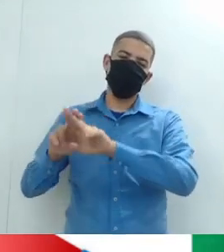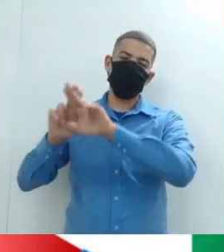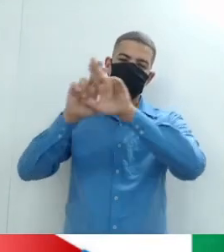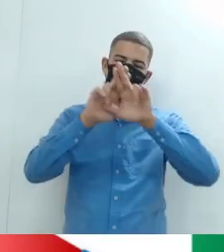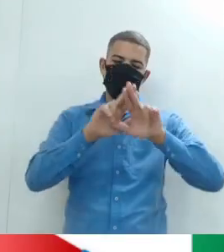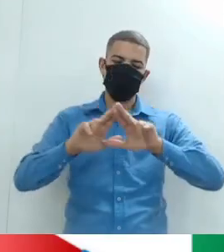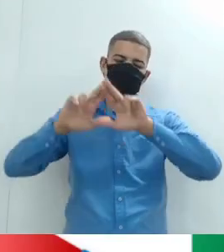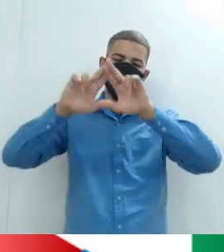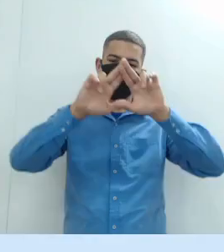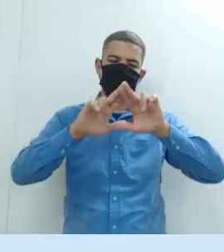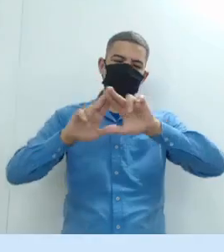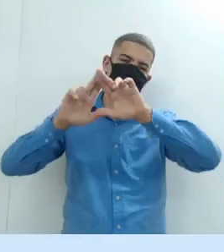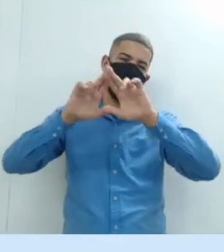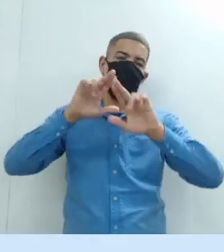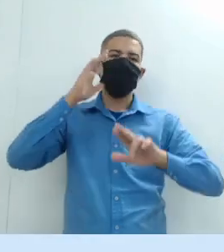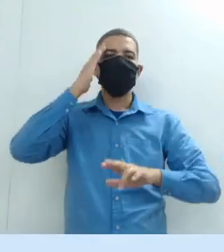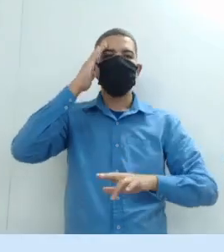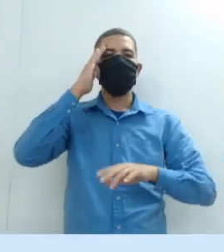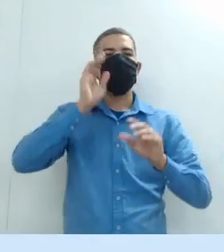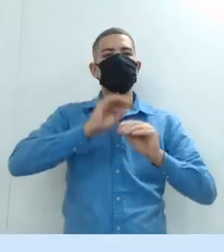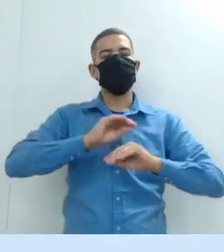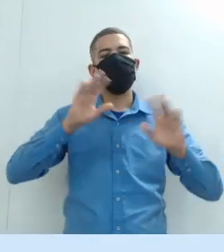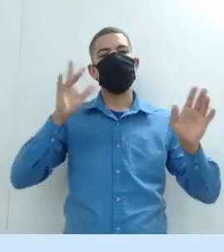medir. Na grande verdade,